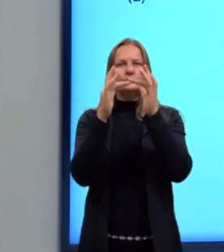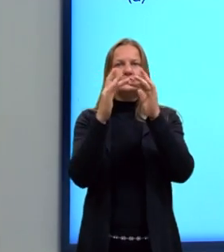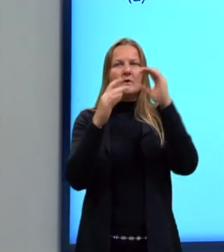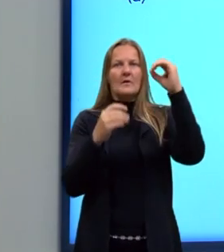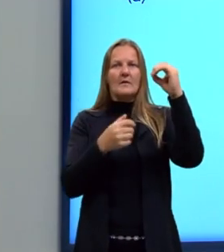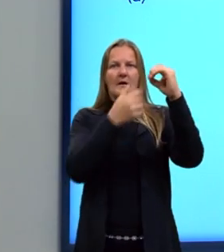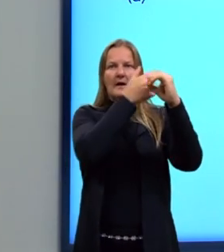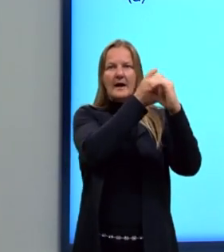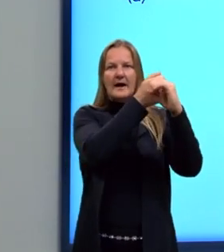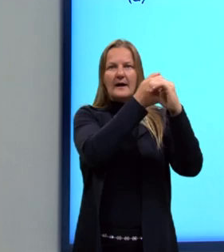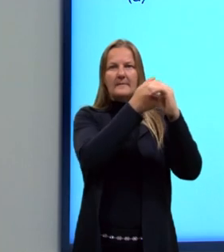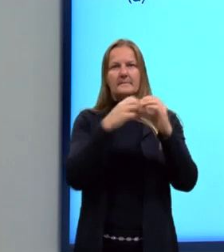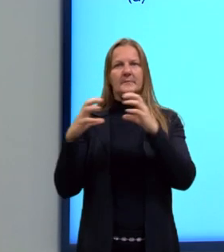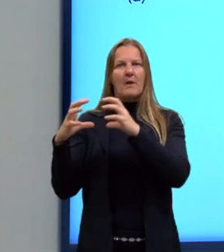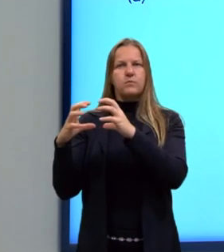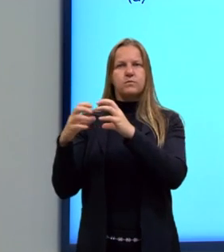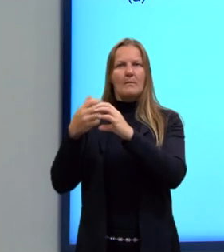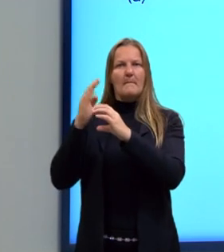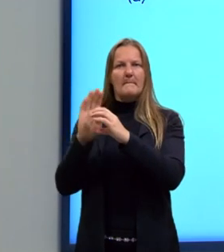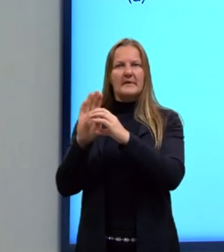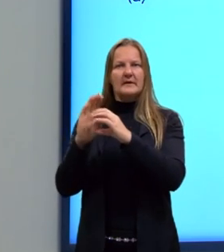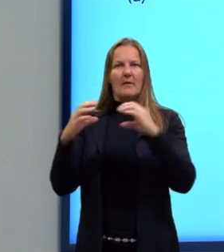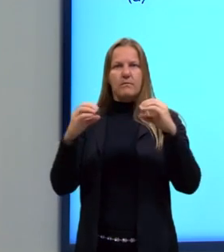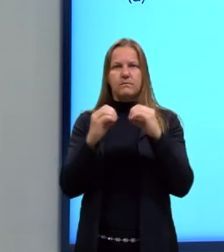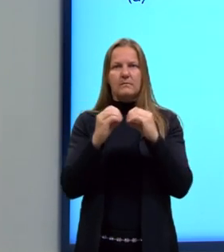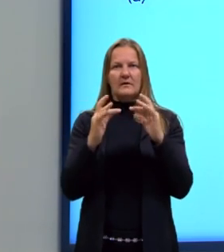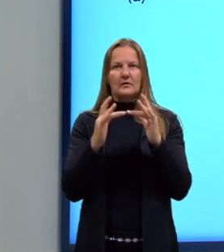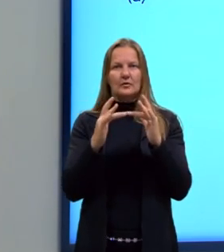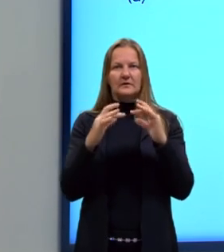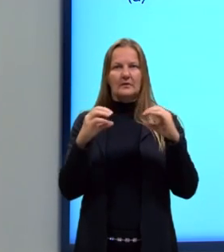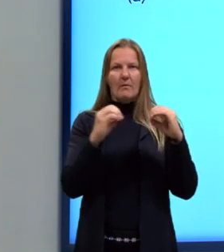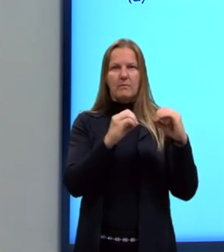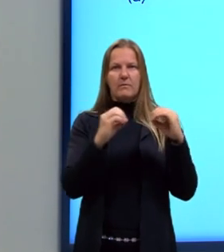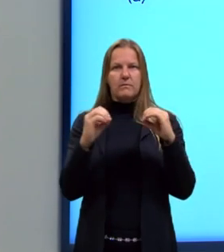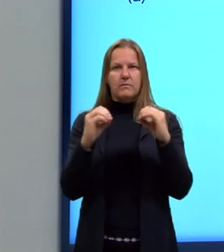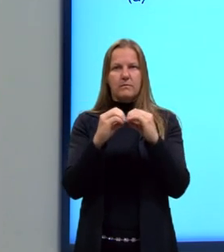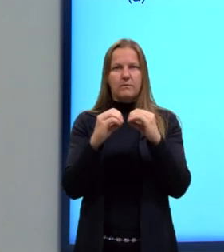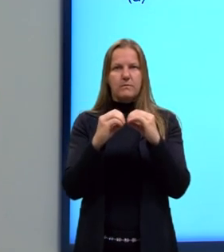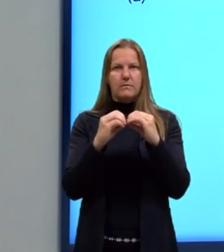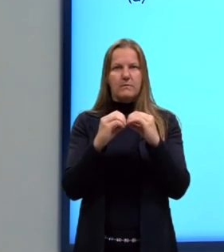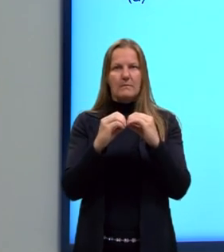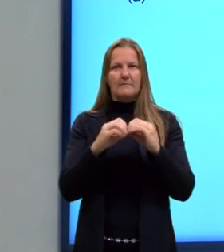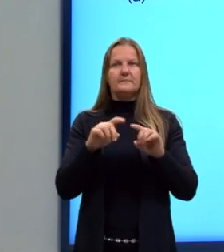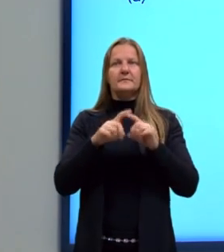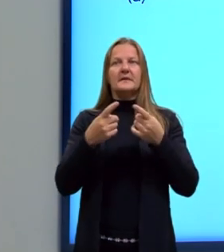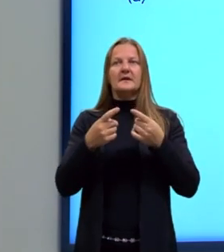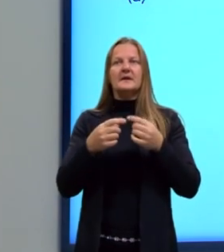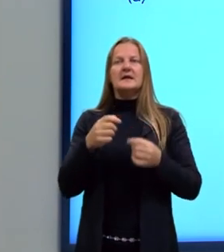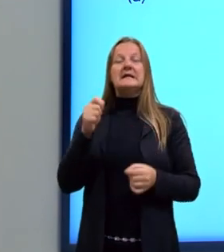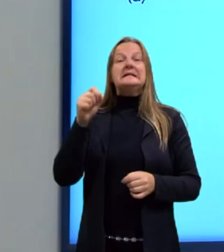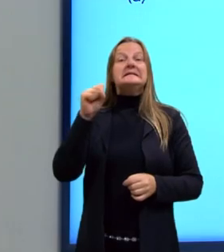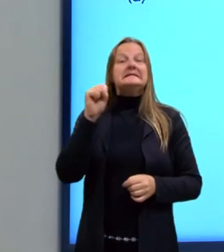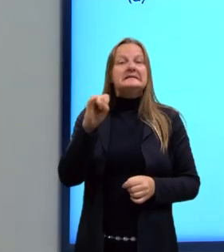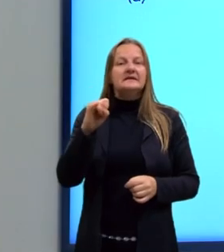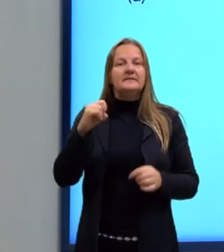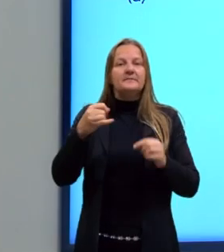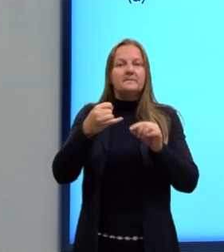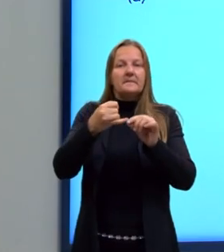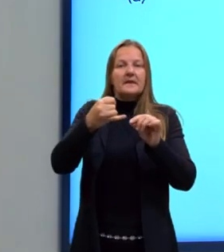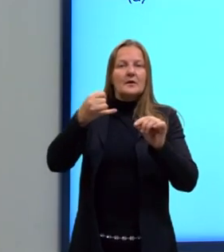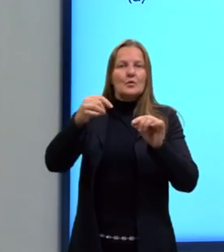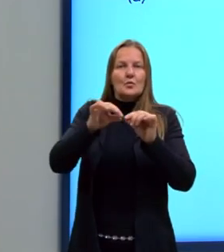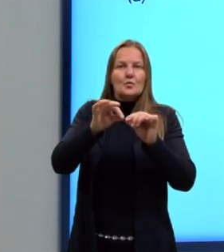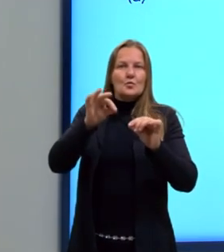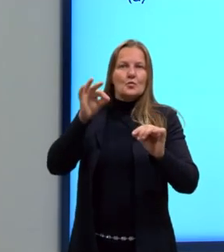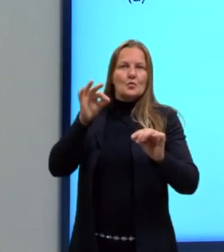esfera A com a esfera B e agora né que a gente chegar com um bastão pode ser até um balão